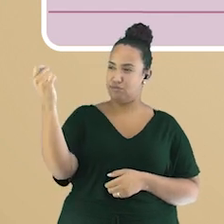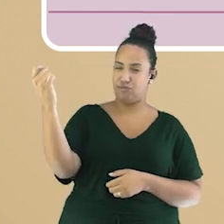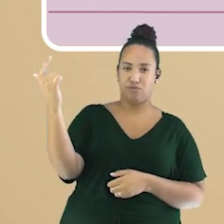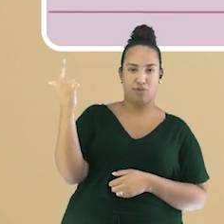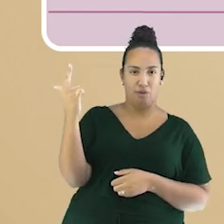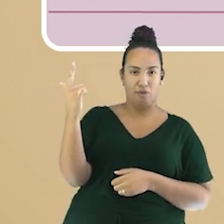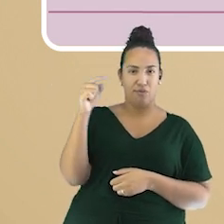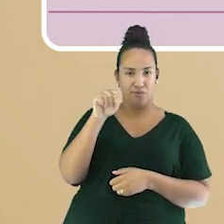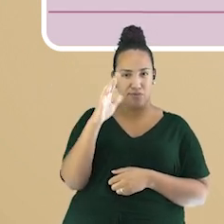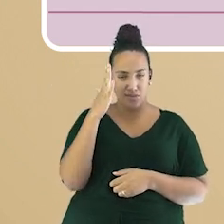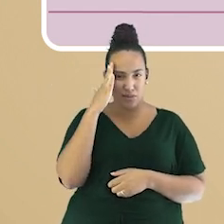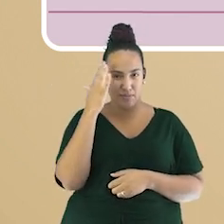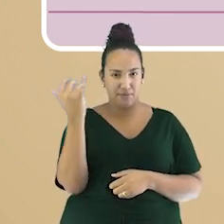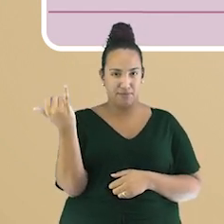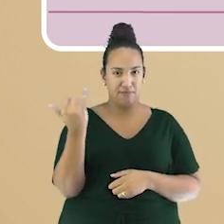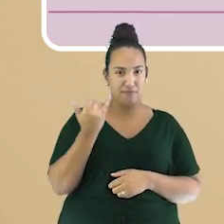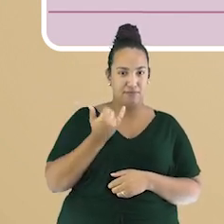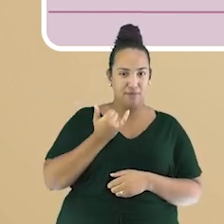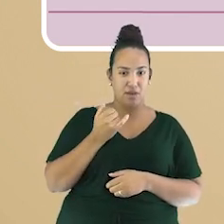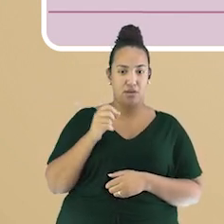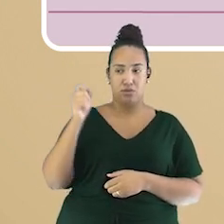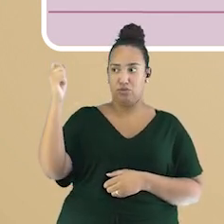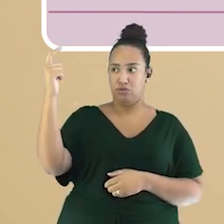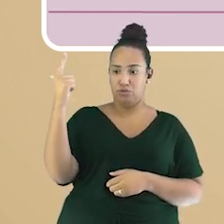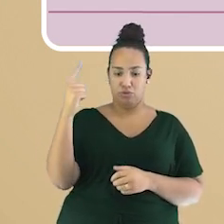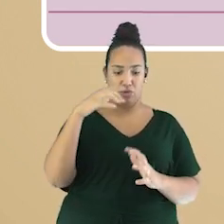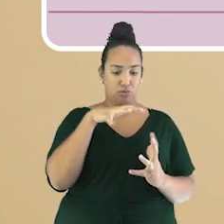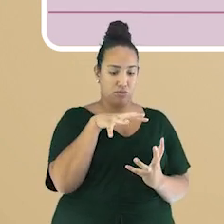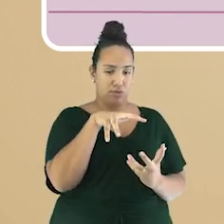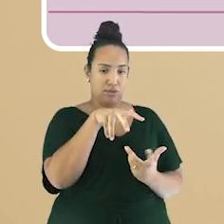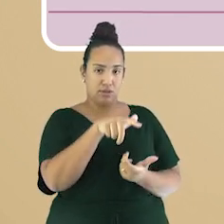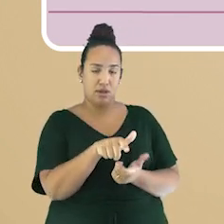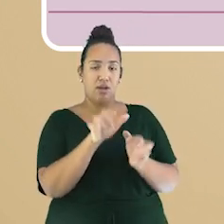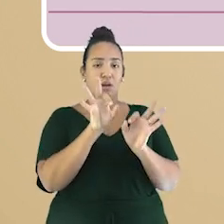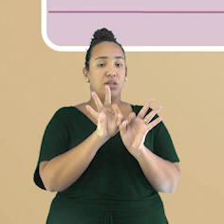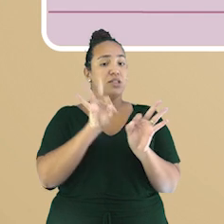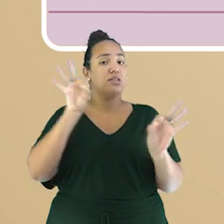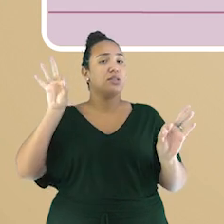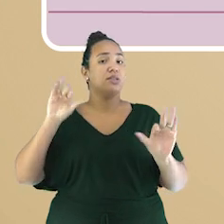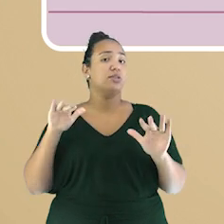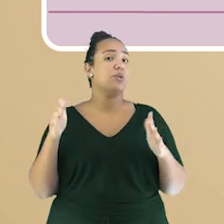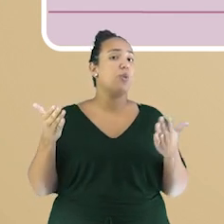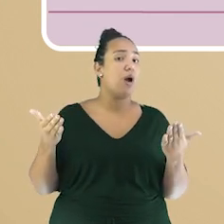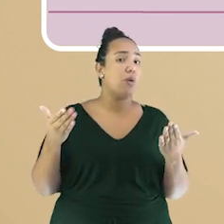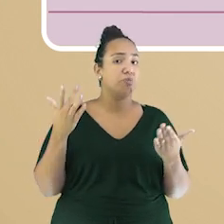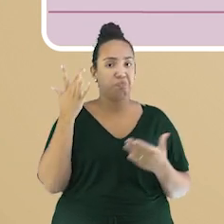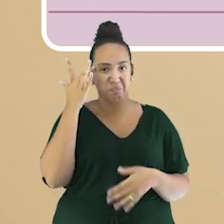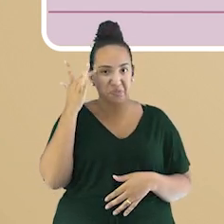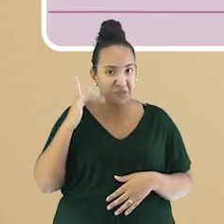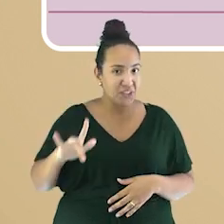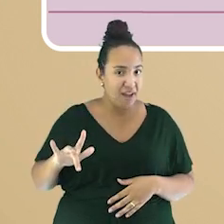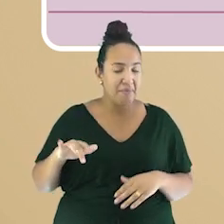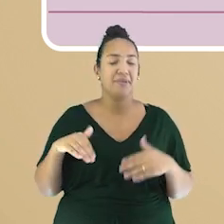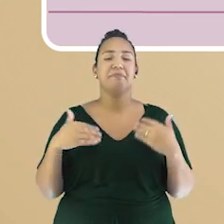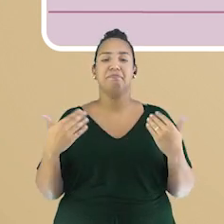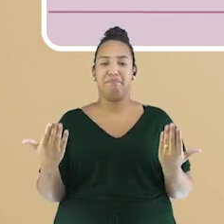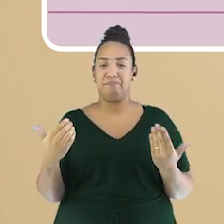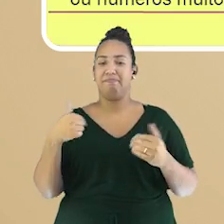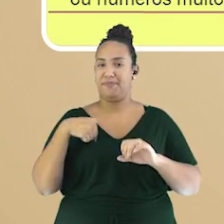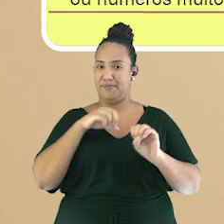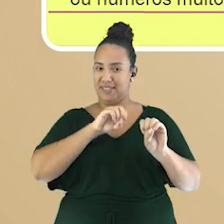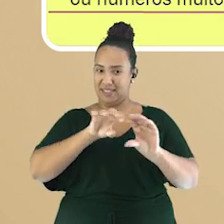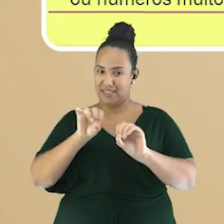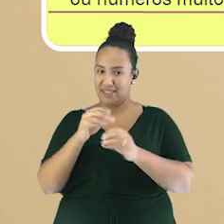me informar a distância que existe entre o Sol e a Terra? Não? Pois eu vou contar para